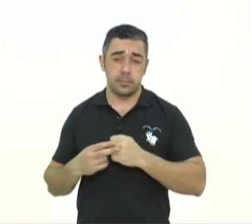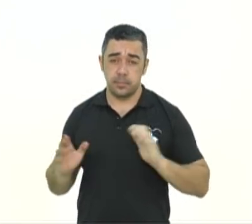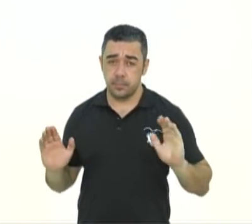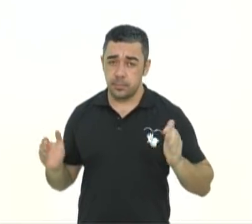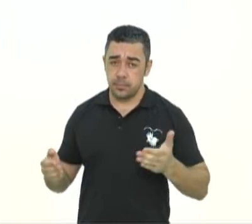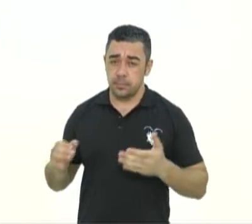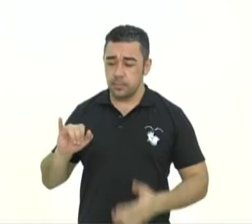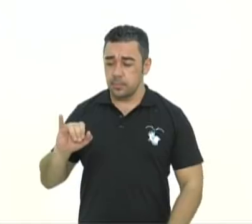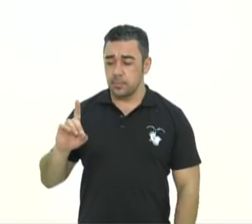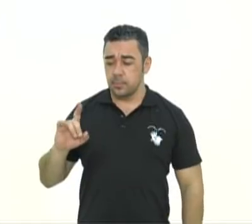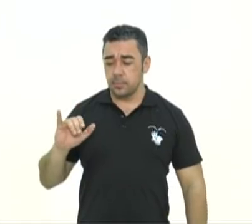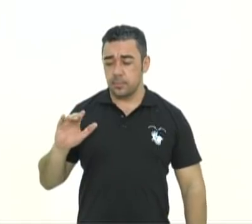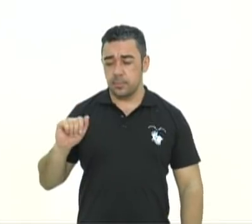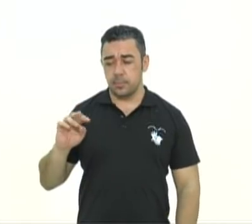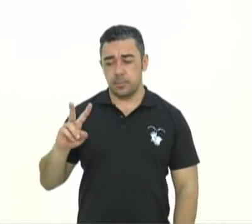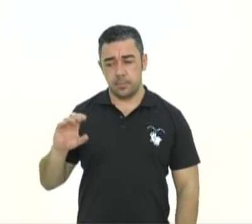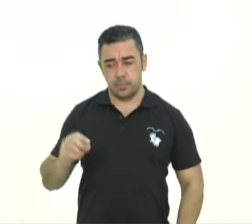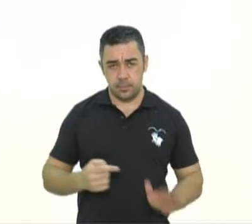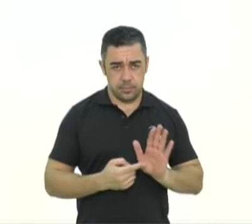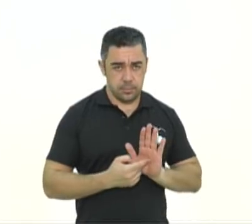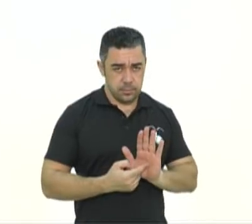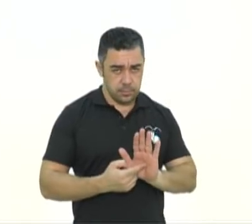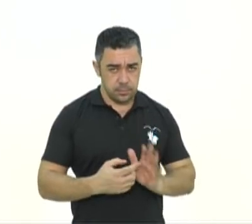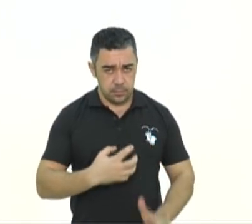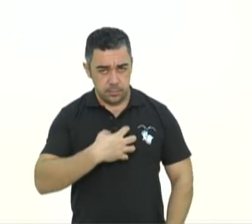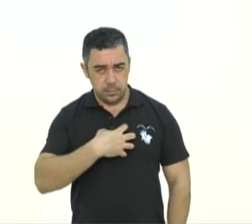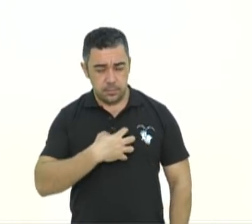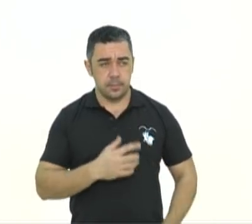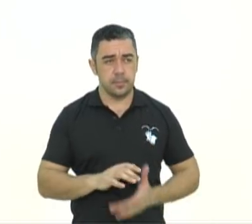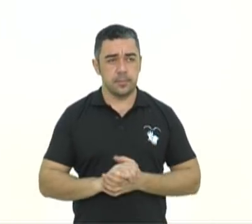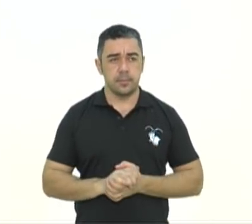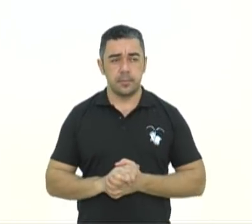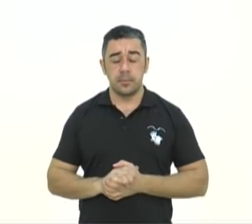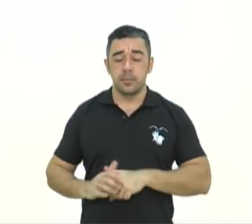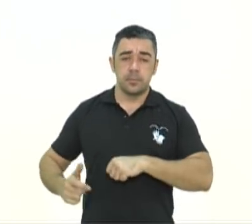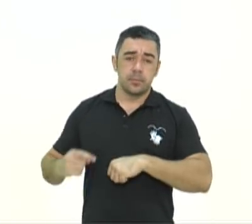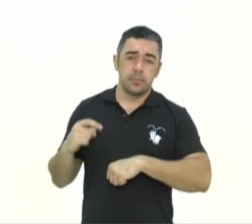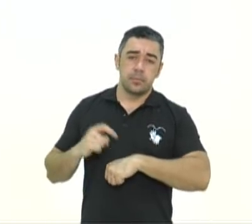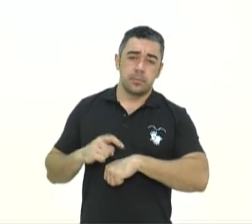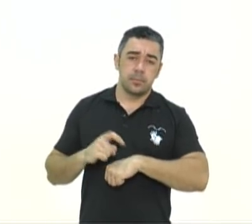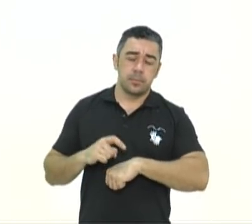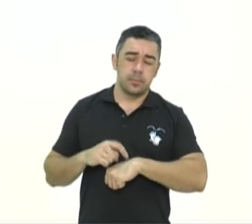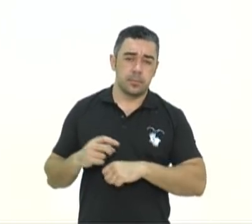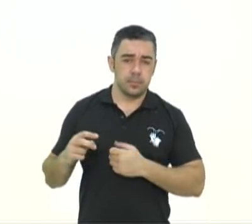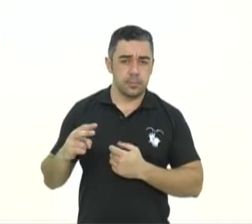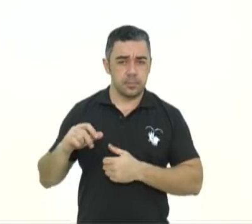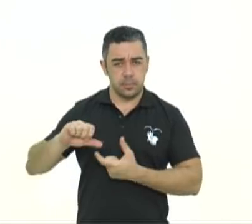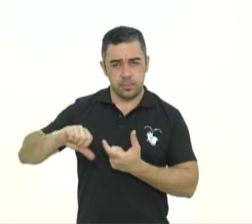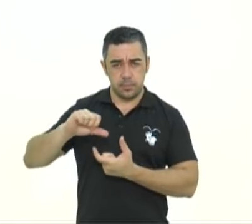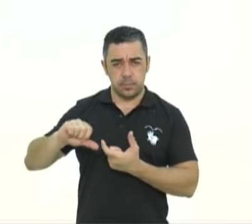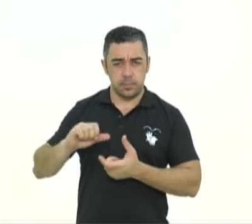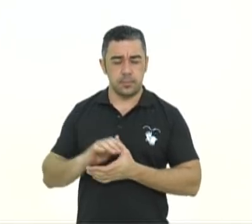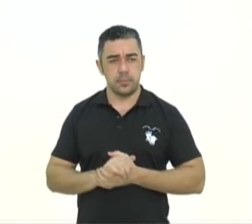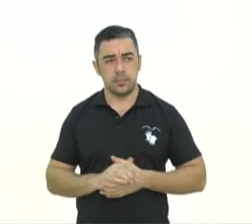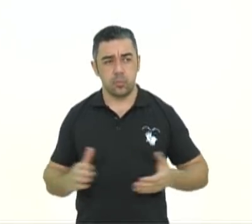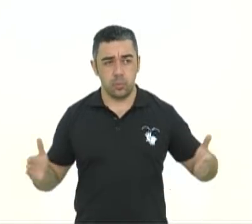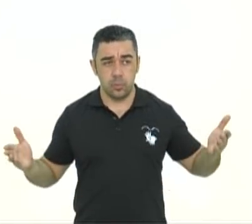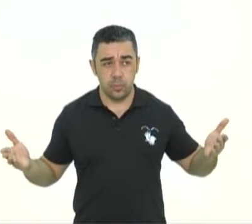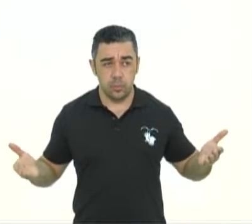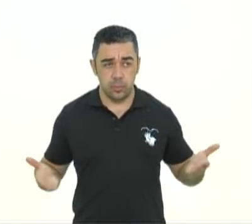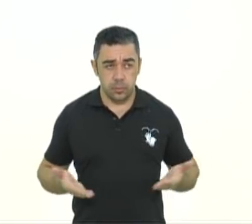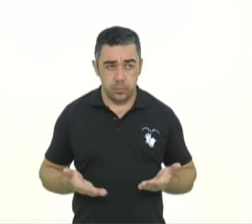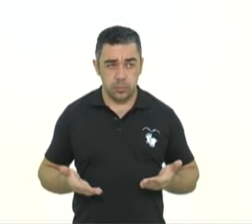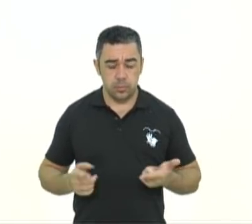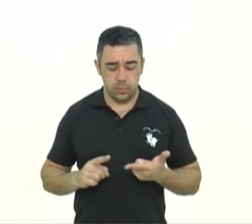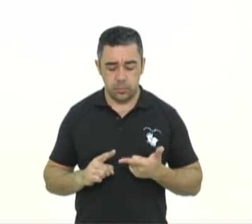ao modo indicativo e os tempos verbais que nós vamos explorar hoje: o tempo presente,